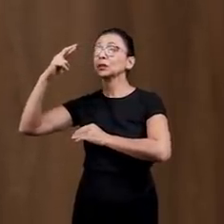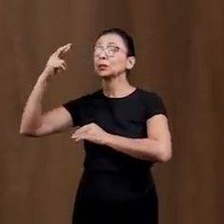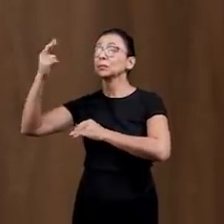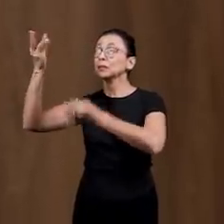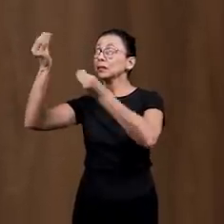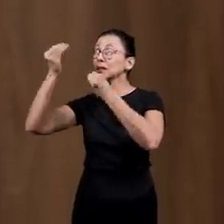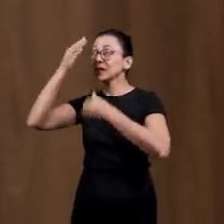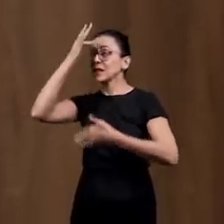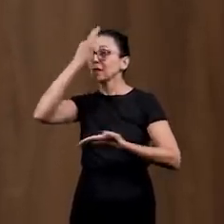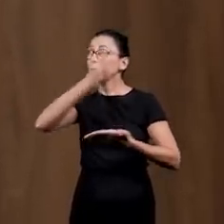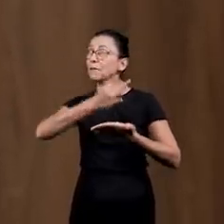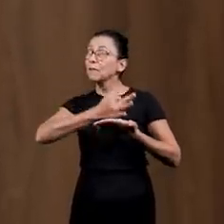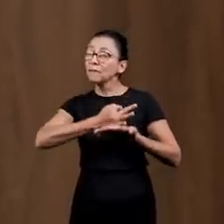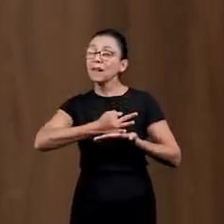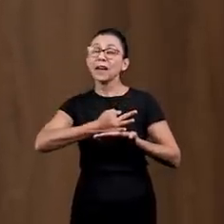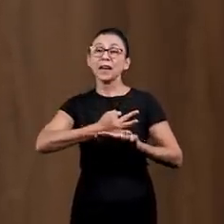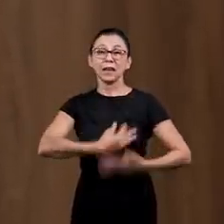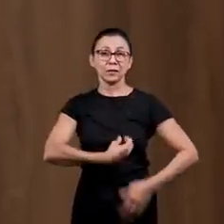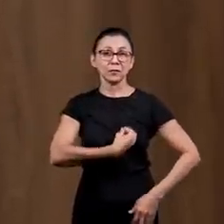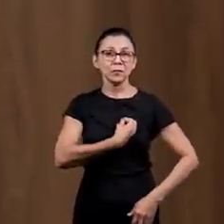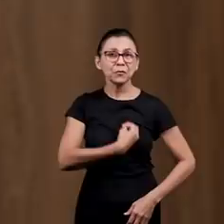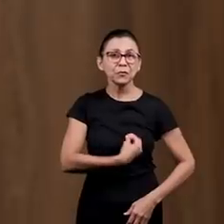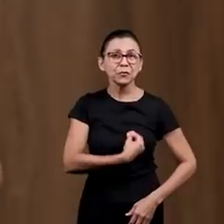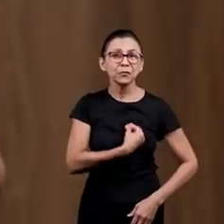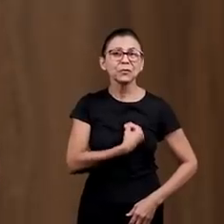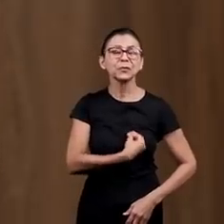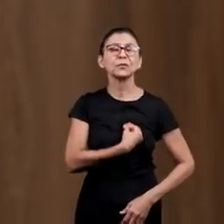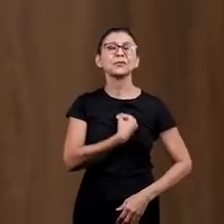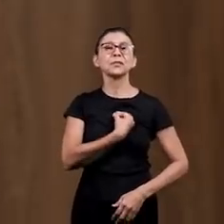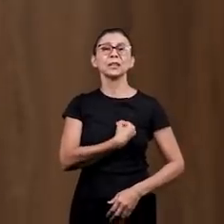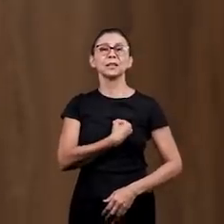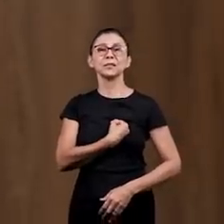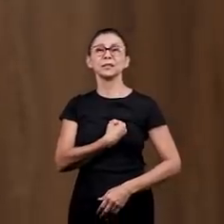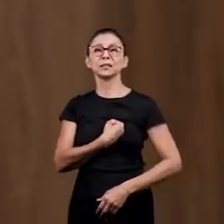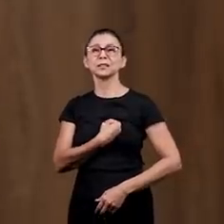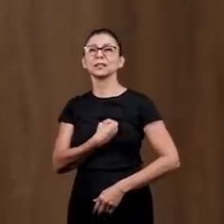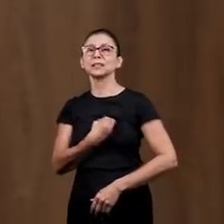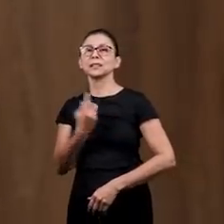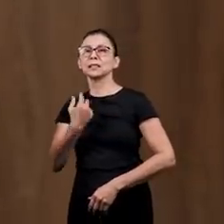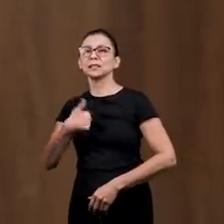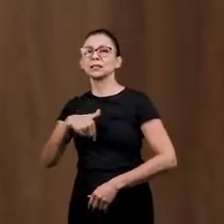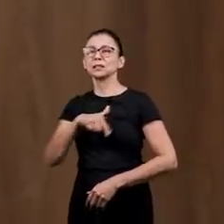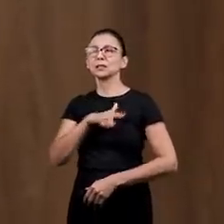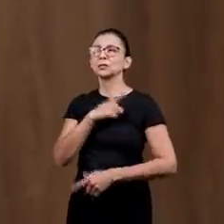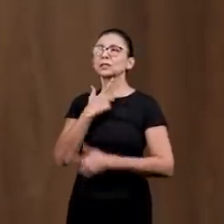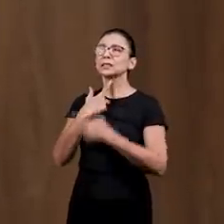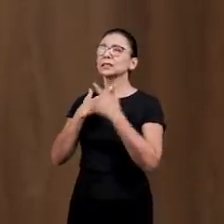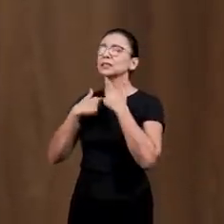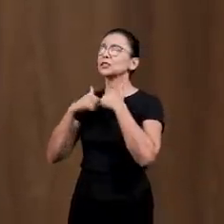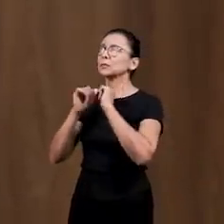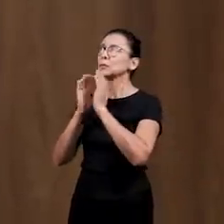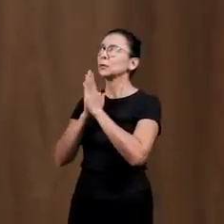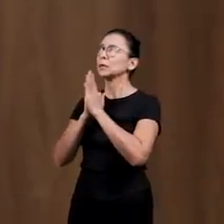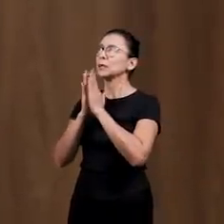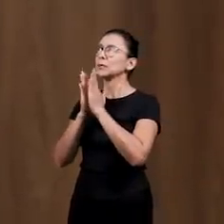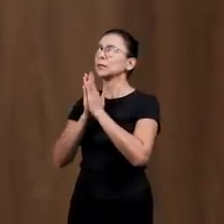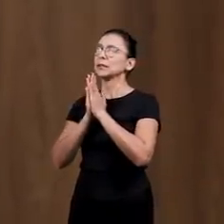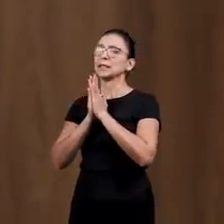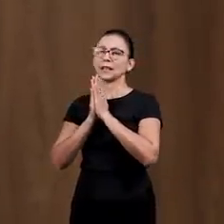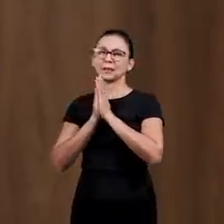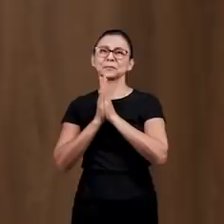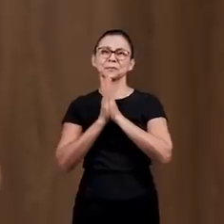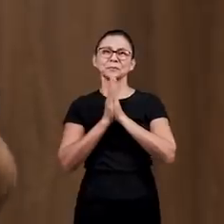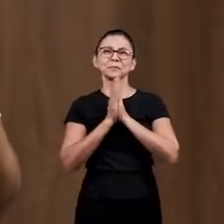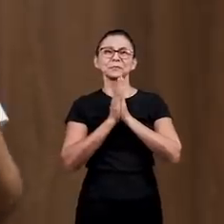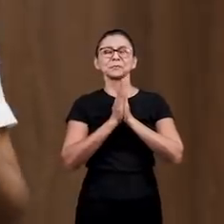nossos corações, essa fé viva que nos move a orar, que nos move a glorificar. E assim